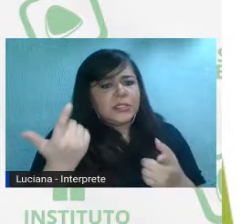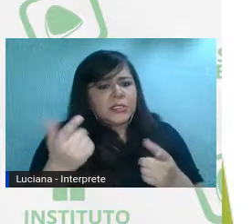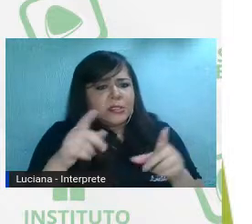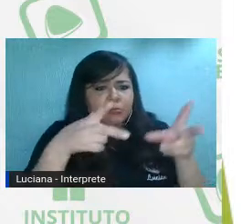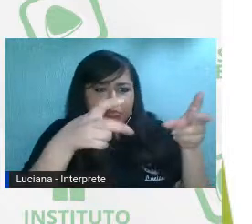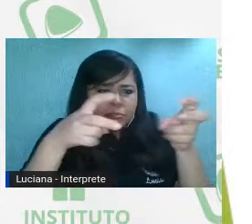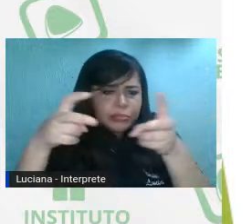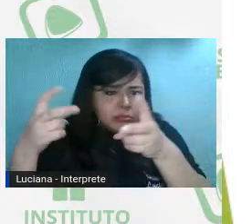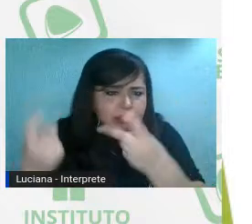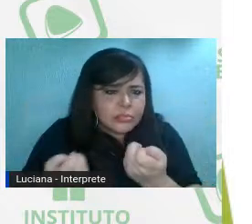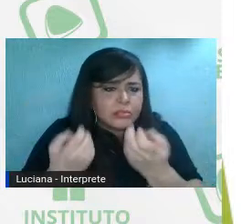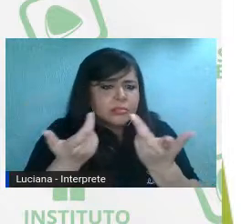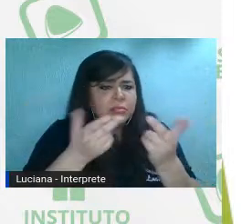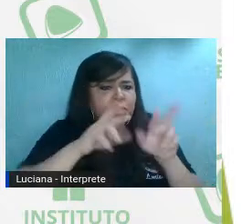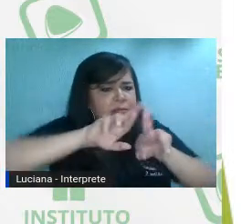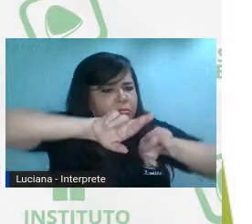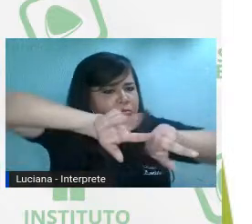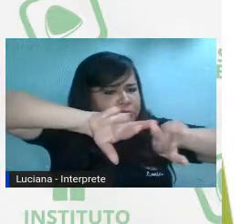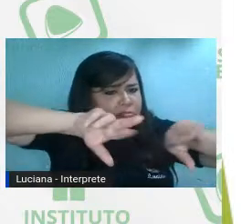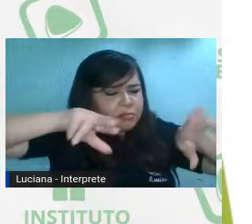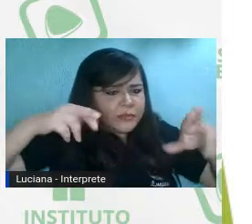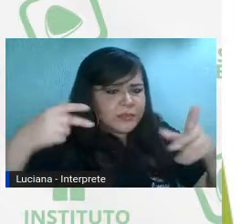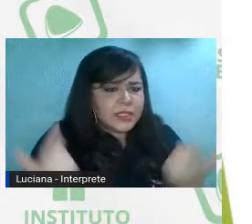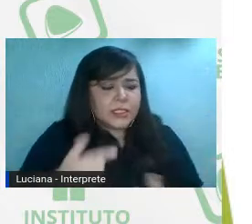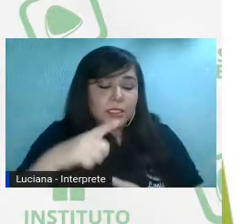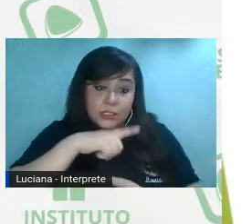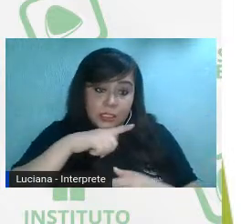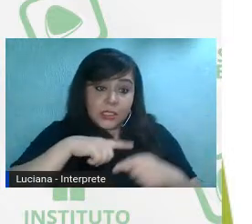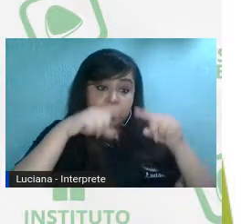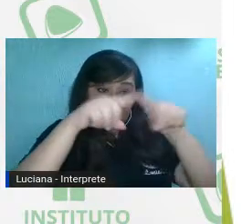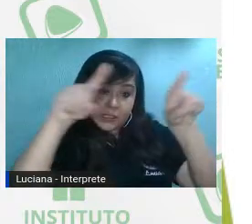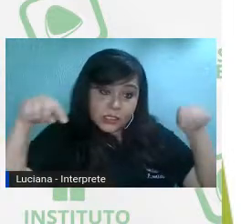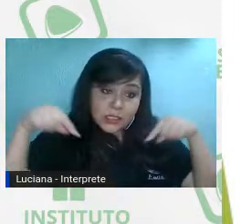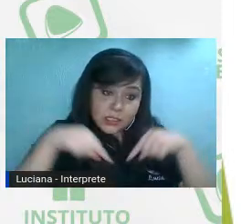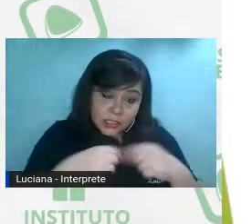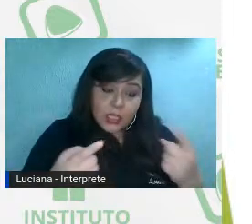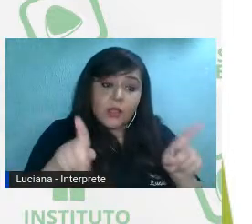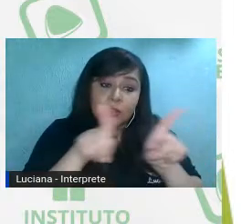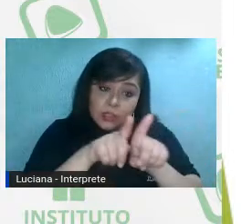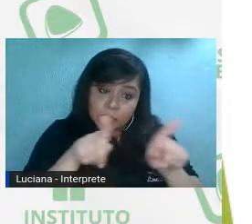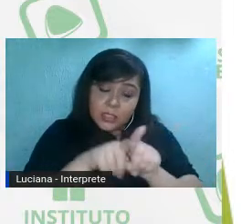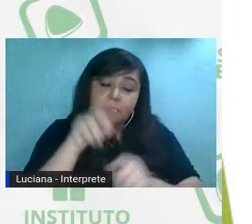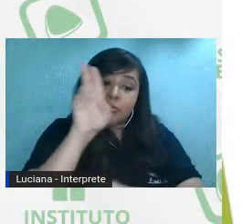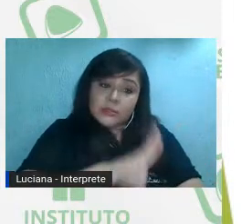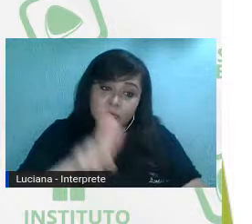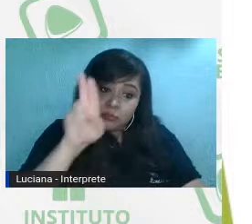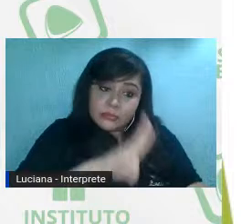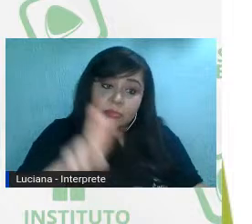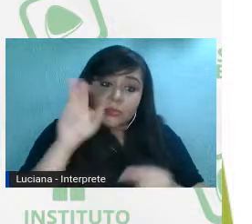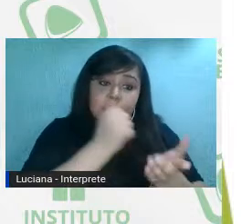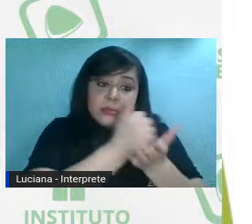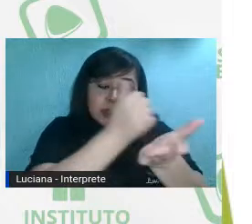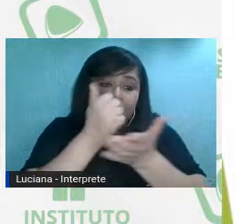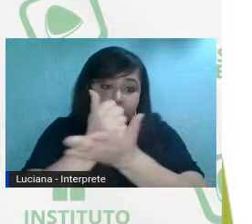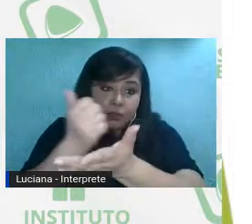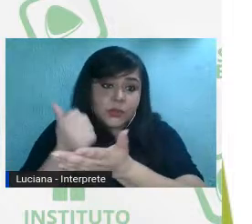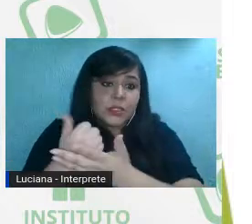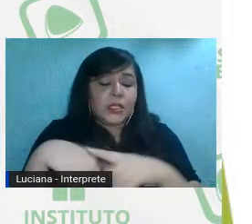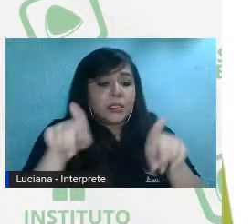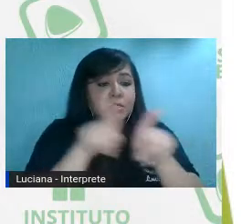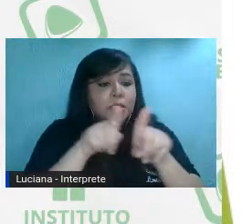impacto nessa atividade, né, foi o aprendizado. O maior impacto que nós tivemos, o ganho, foi o aprendizado, tanto como aluno e